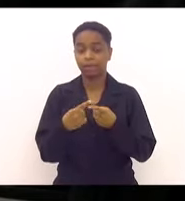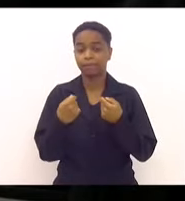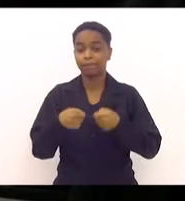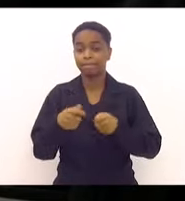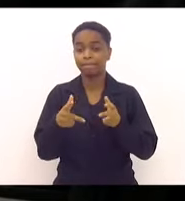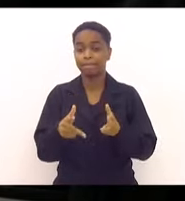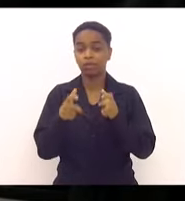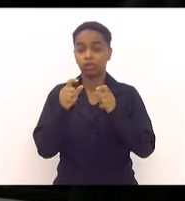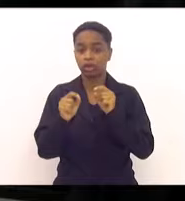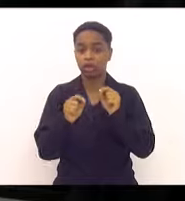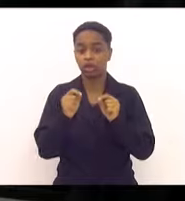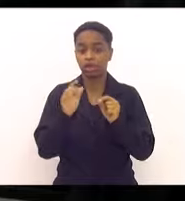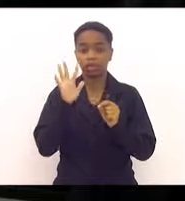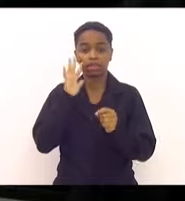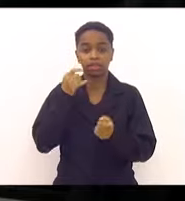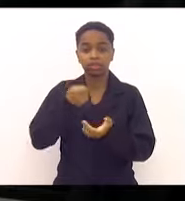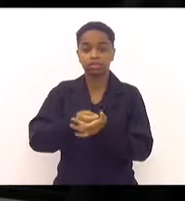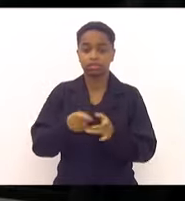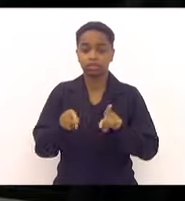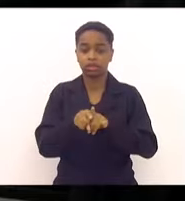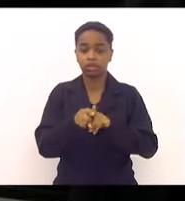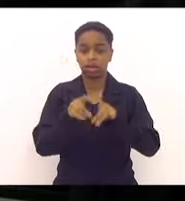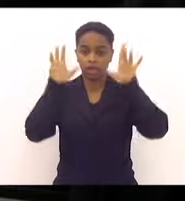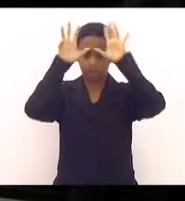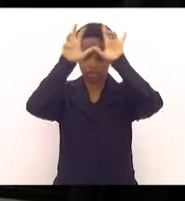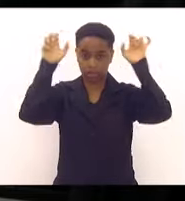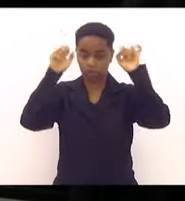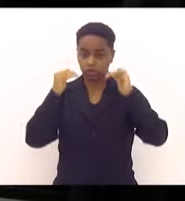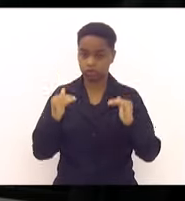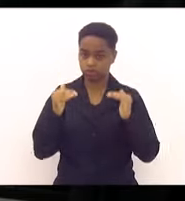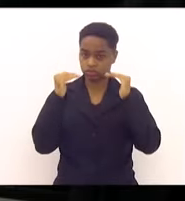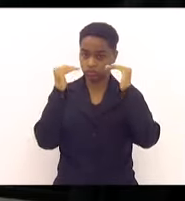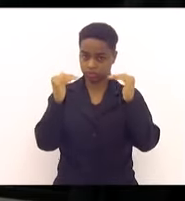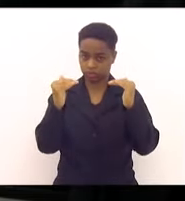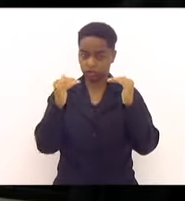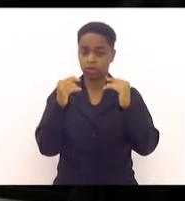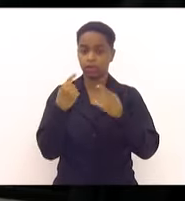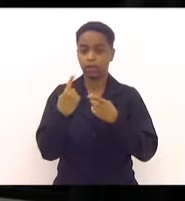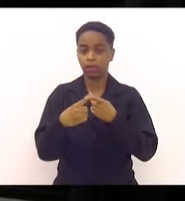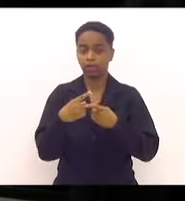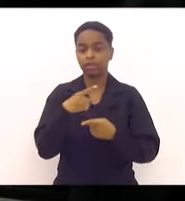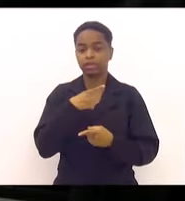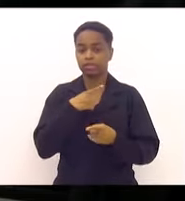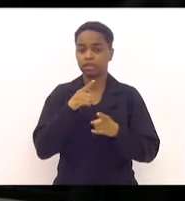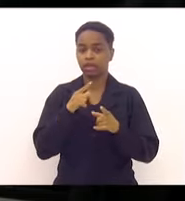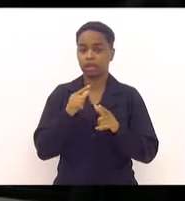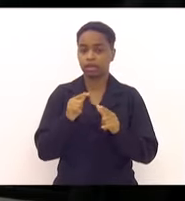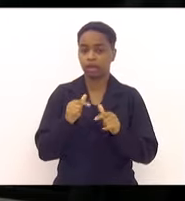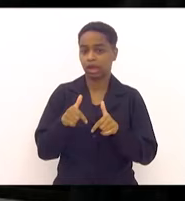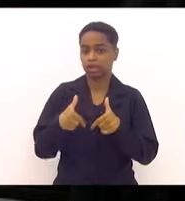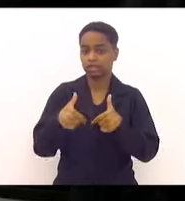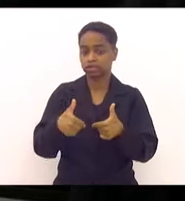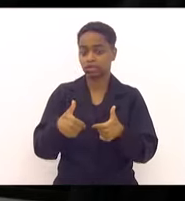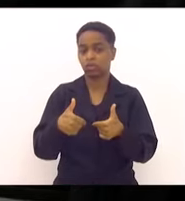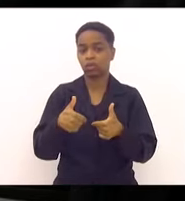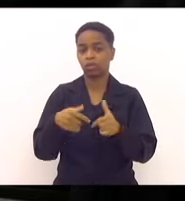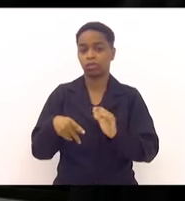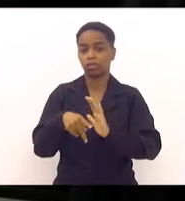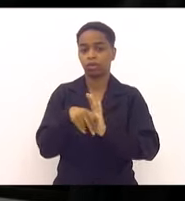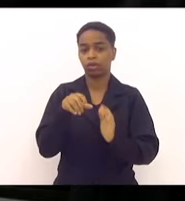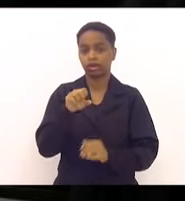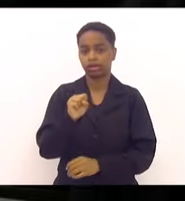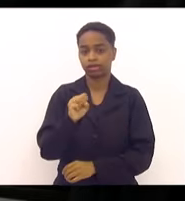as decisões também dos tribunais superiores. Tem uma ação de omissão do STF